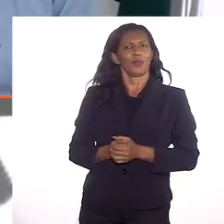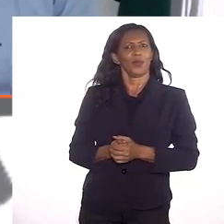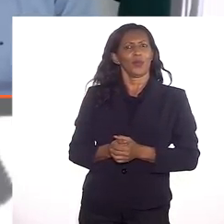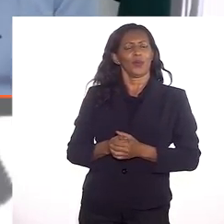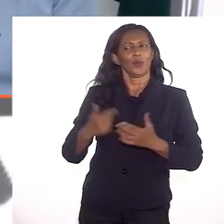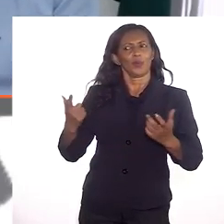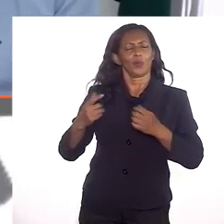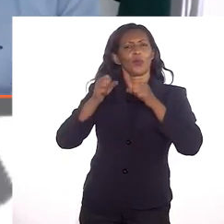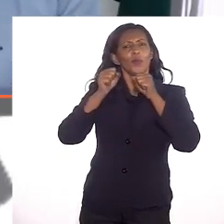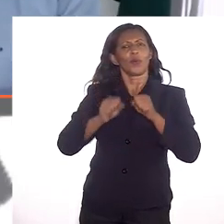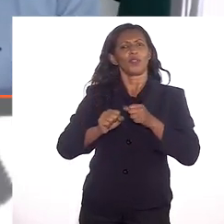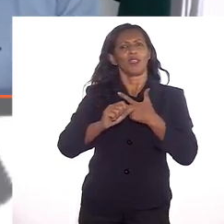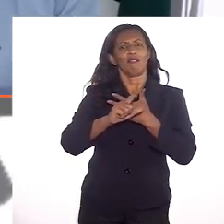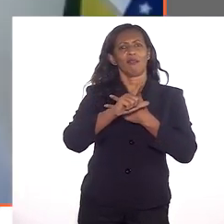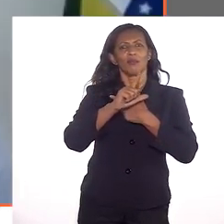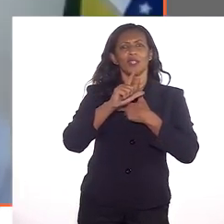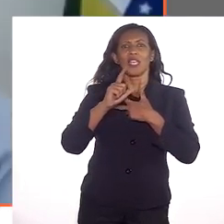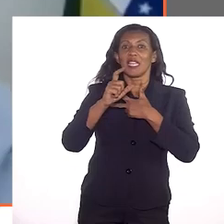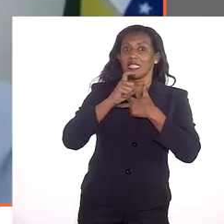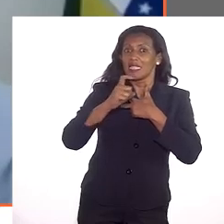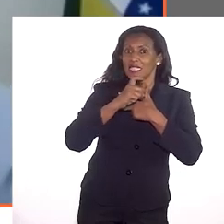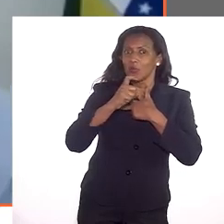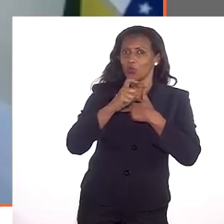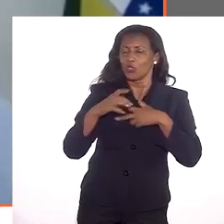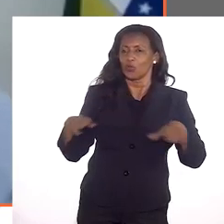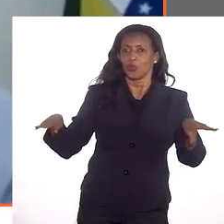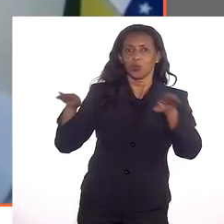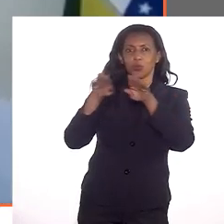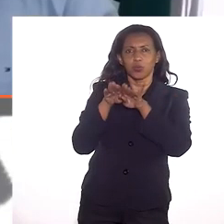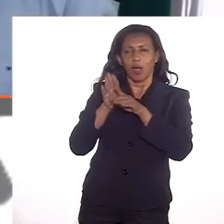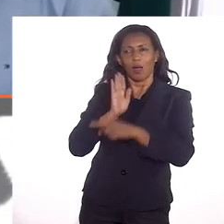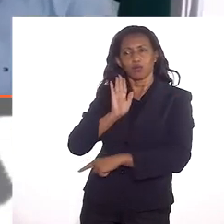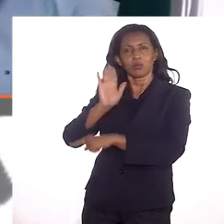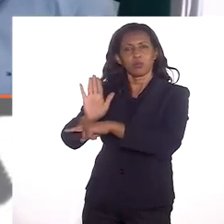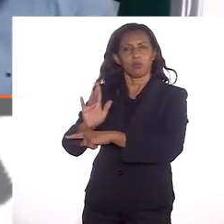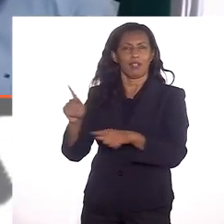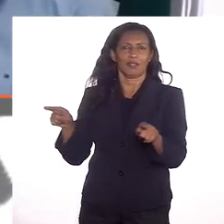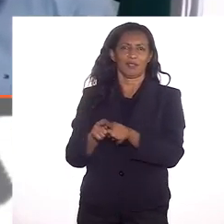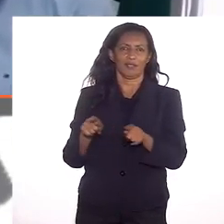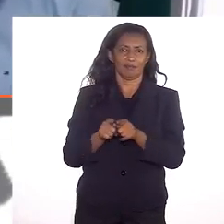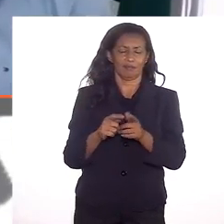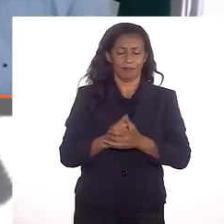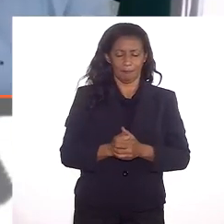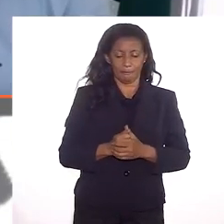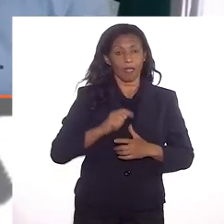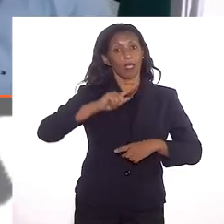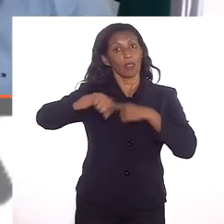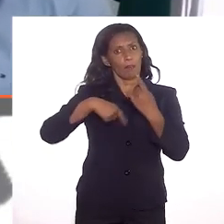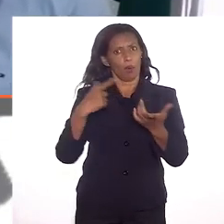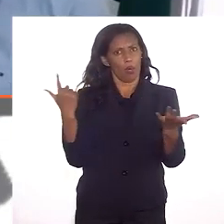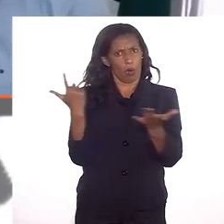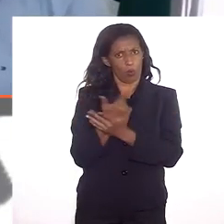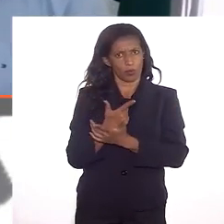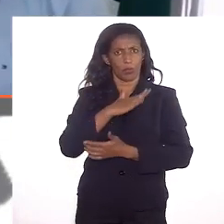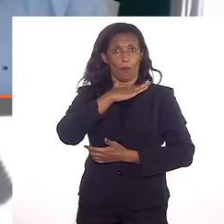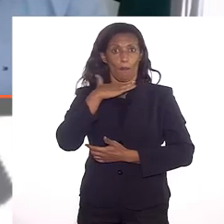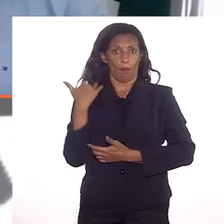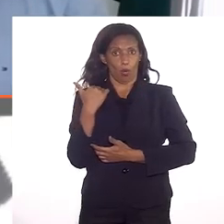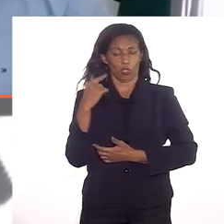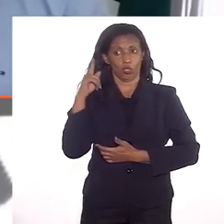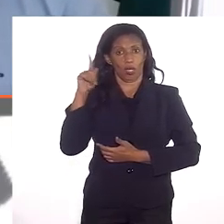instrumento para o poder executivo combater a desigualdade de forma estrutural. Aliás, recentemente, após a chacina do